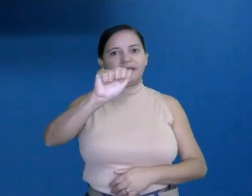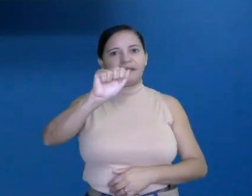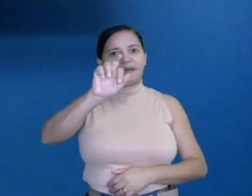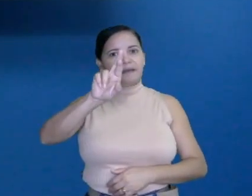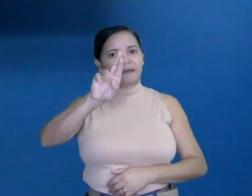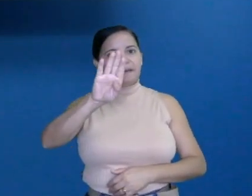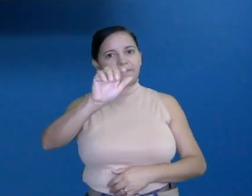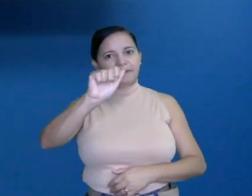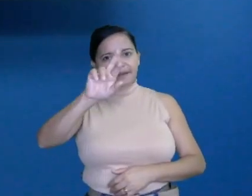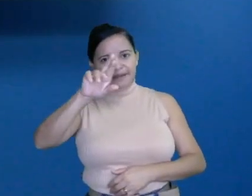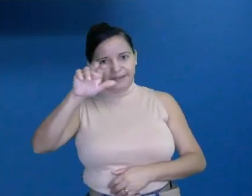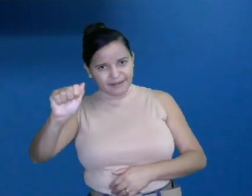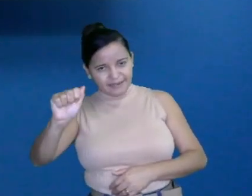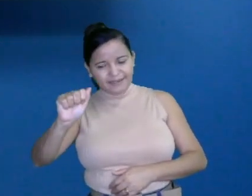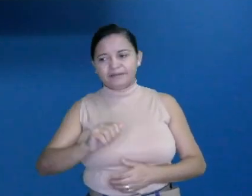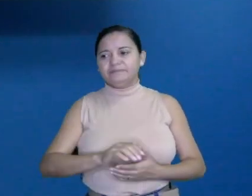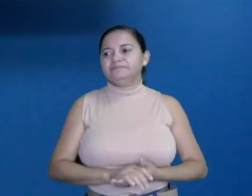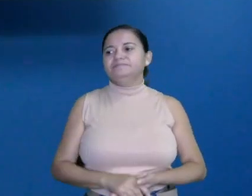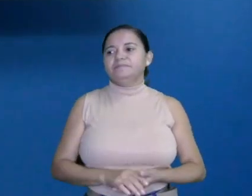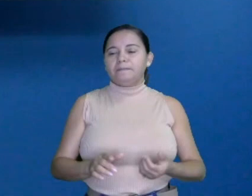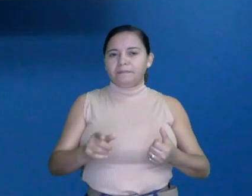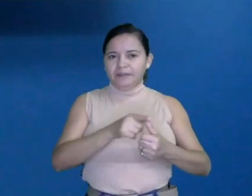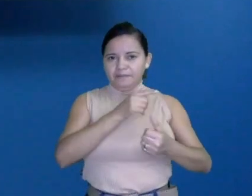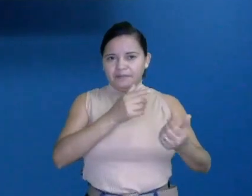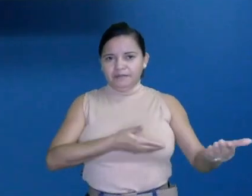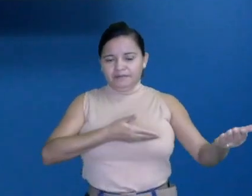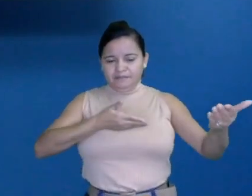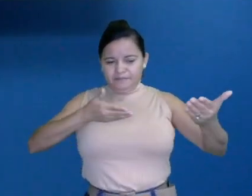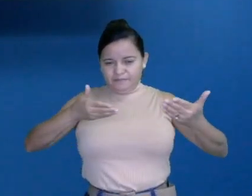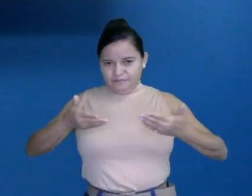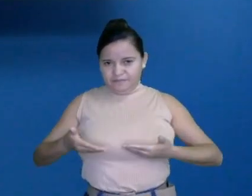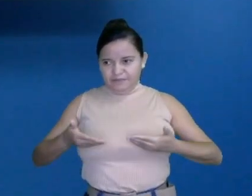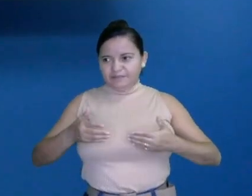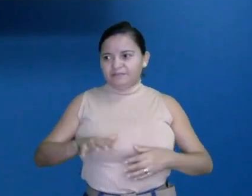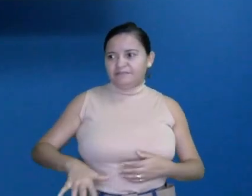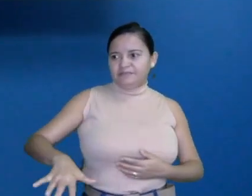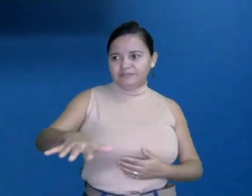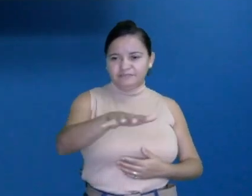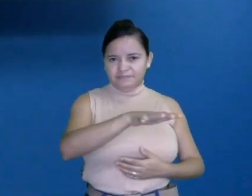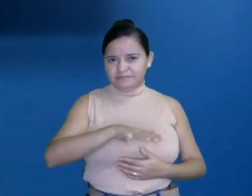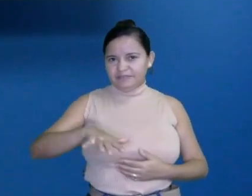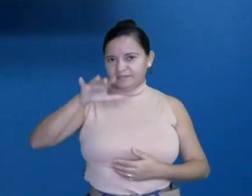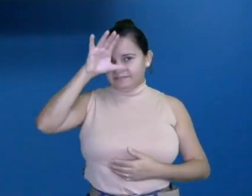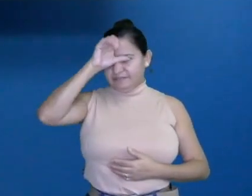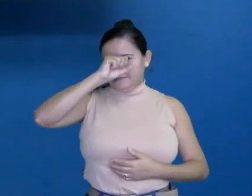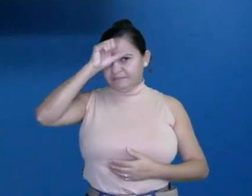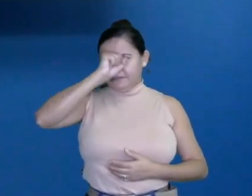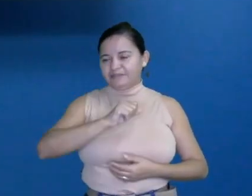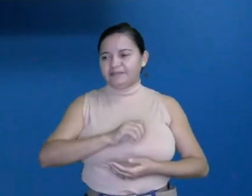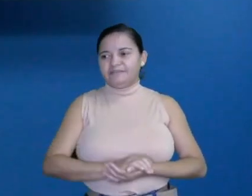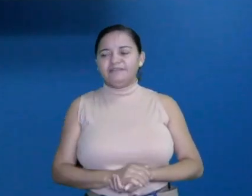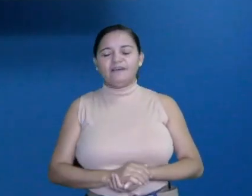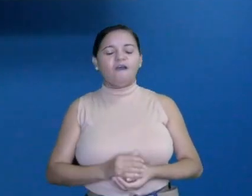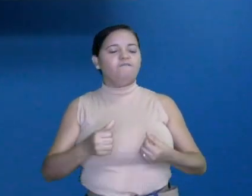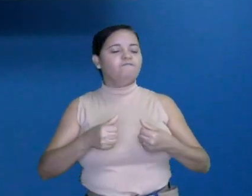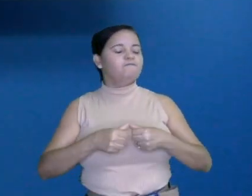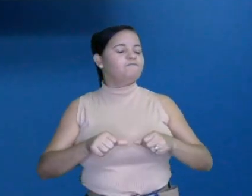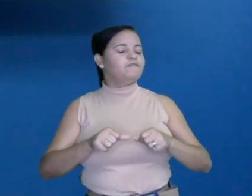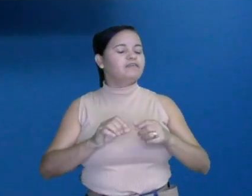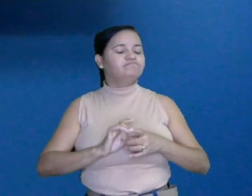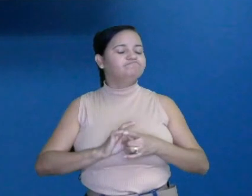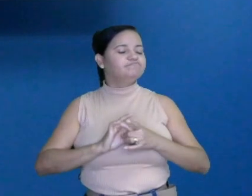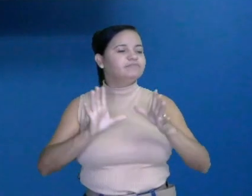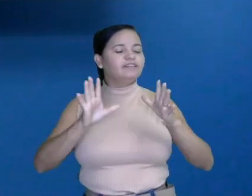Bárbara Gabriele. Primeiramente, seja muito bem-vindo a esses passos de aprendizagem. Fica à